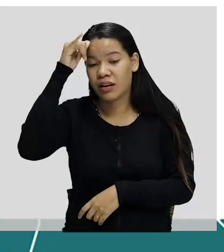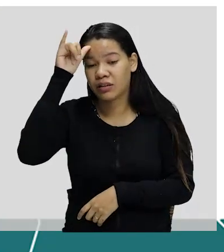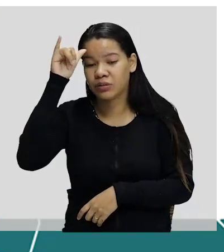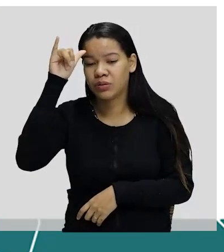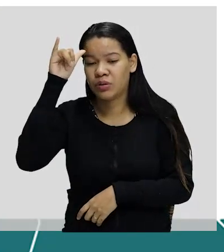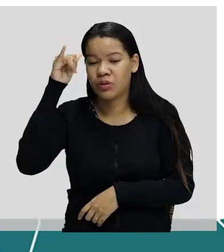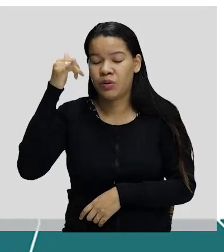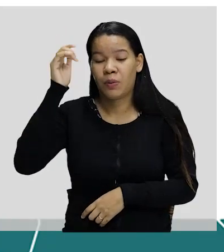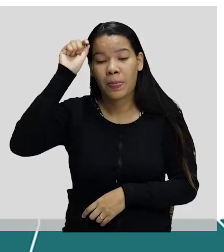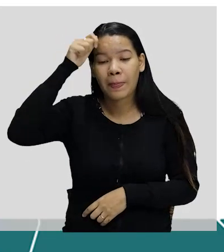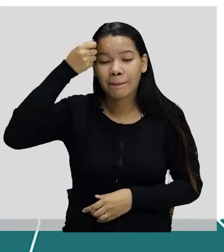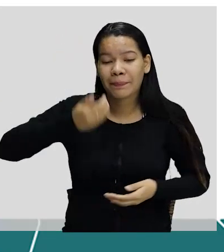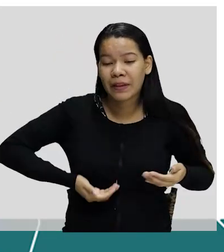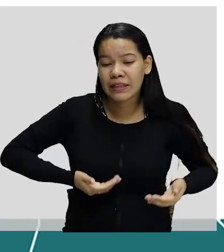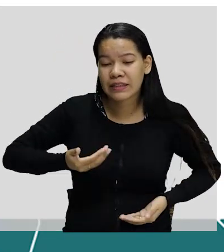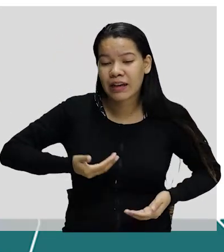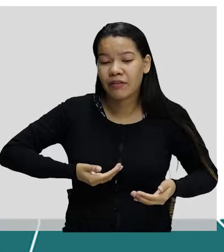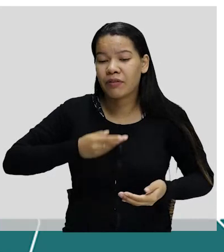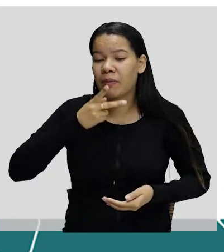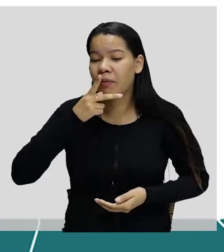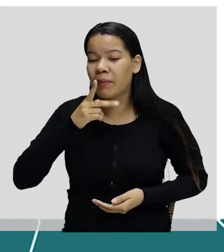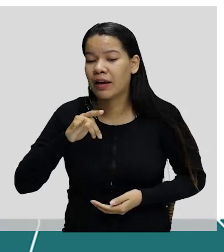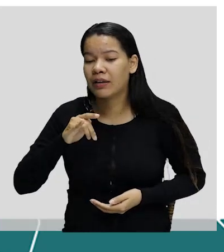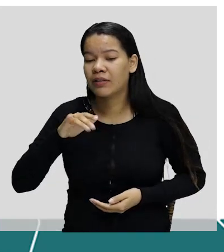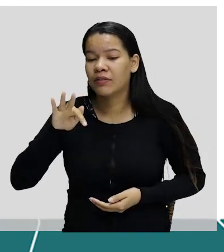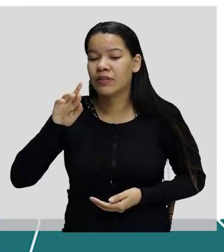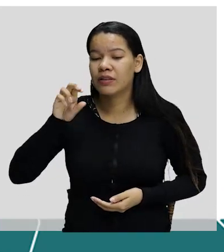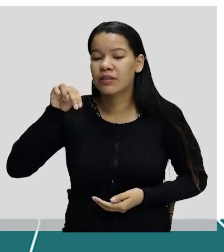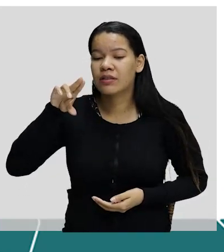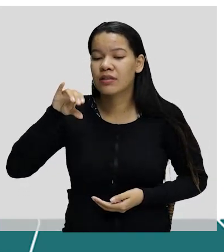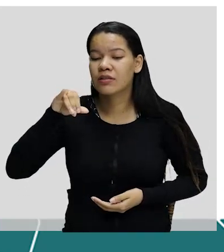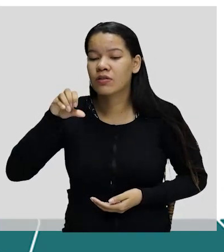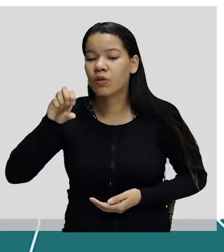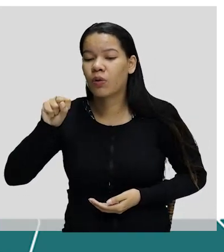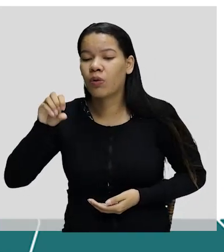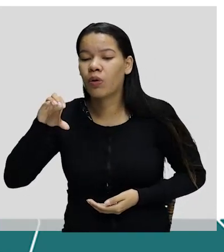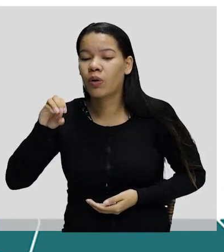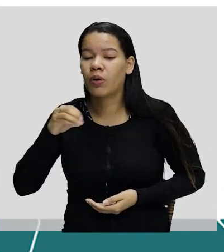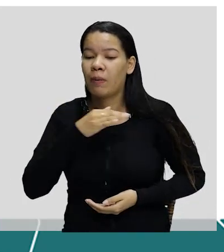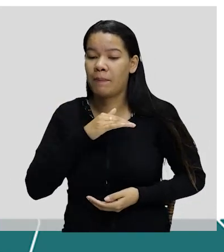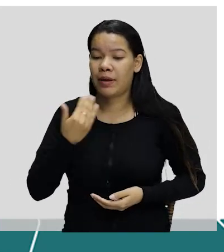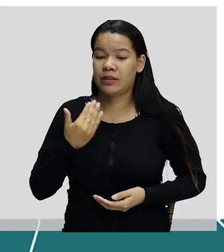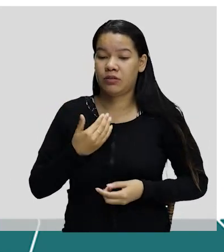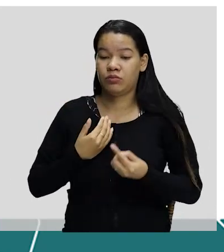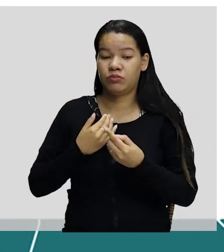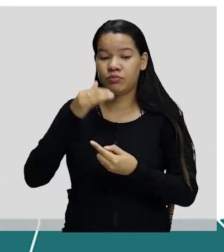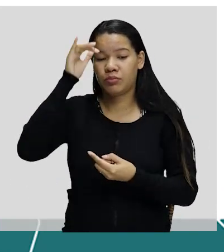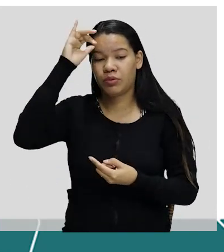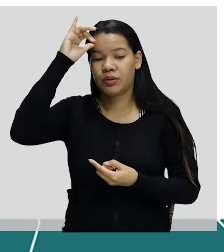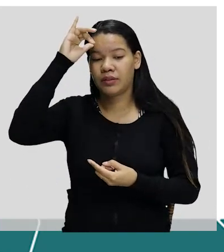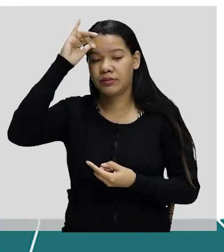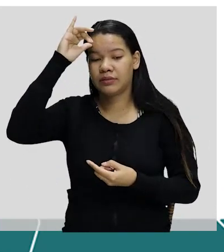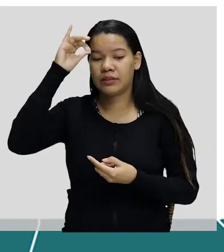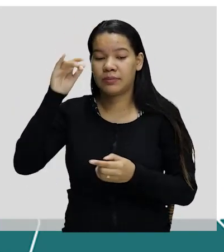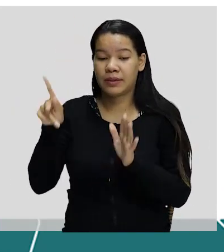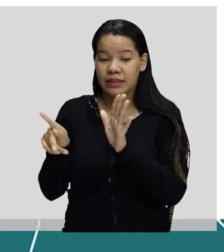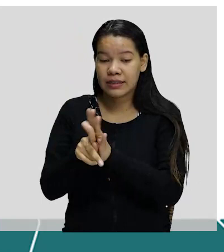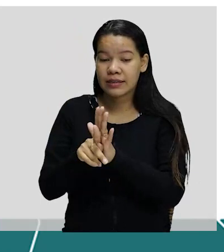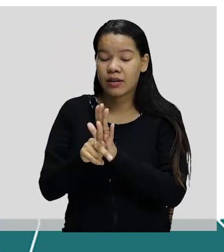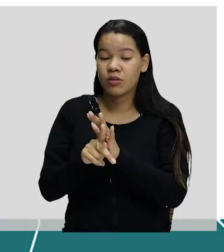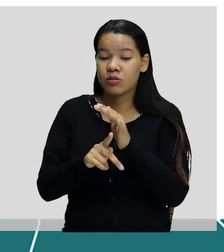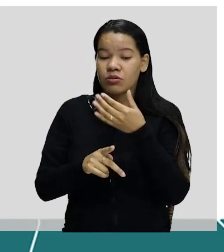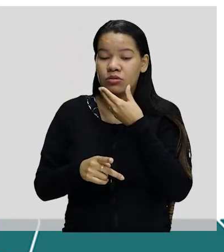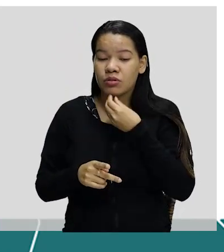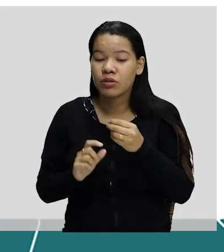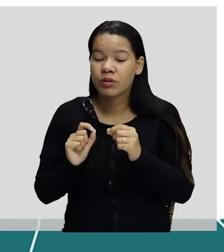um boi de estimação de seu senhor para satisfazer o desejo de sua esposa grávida, mãe Catirina, que